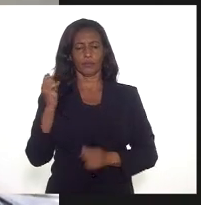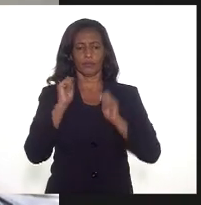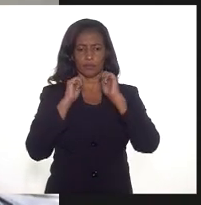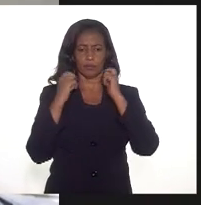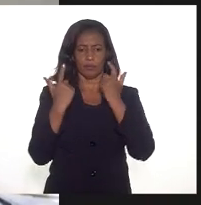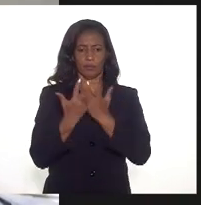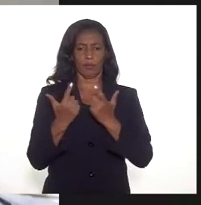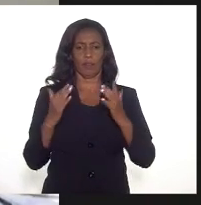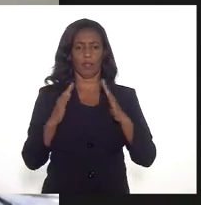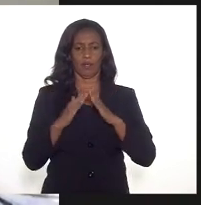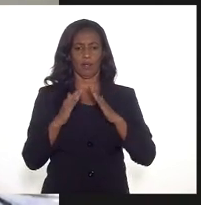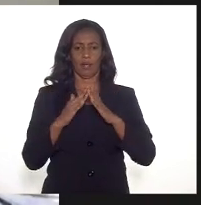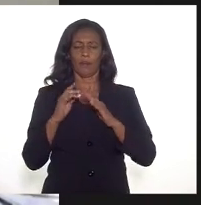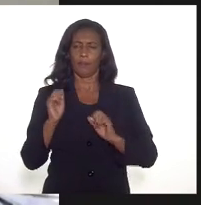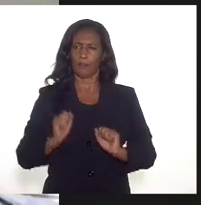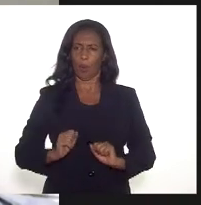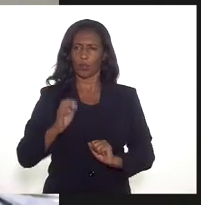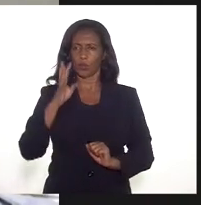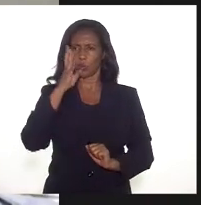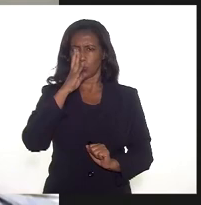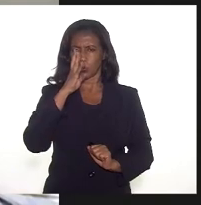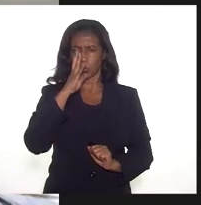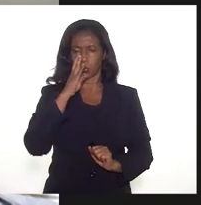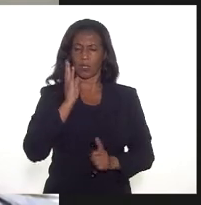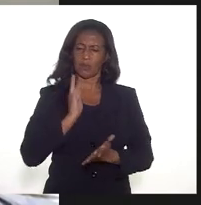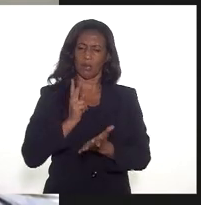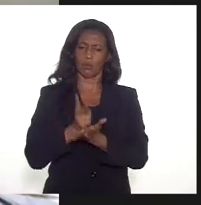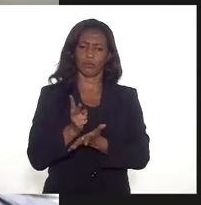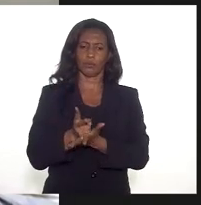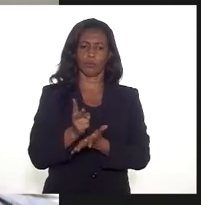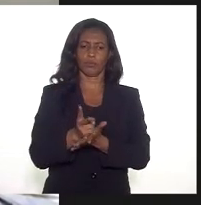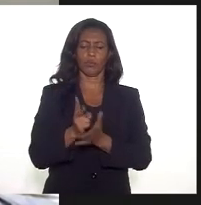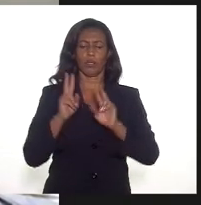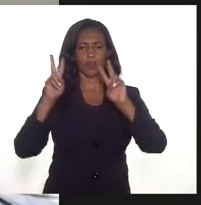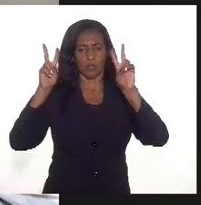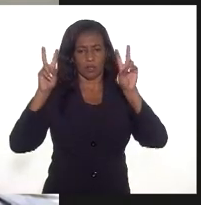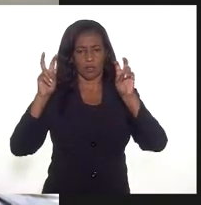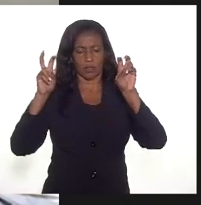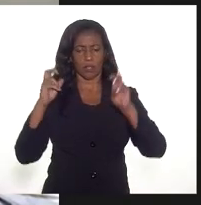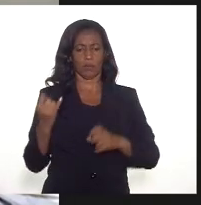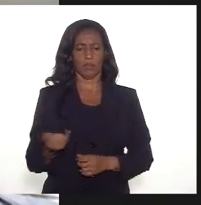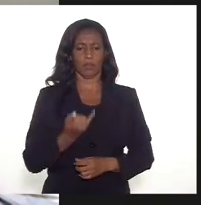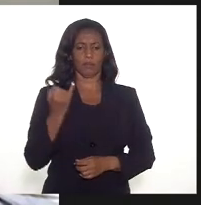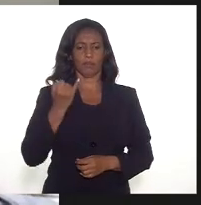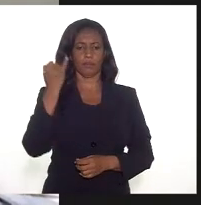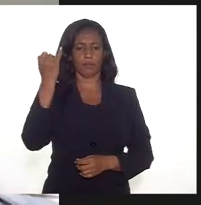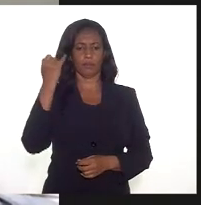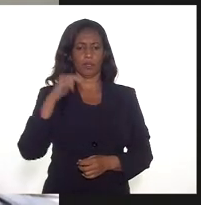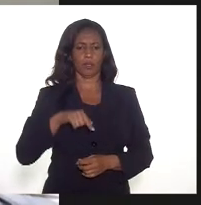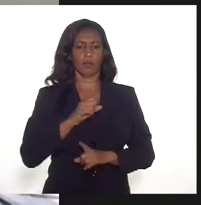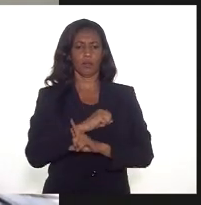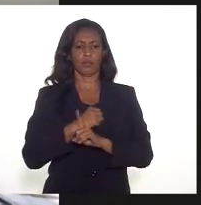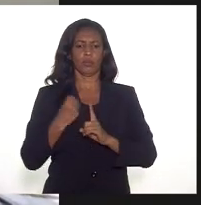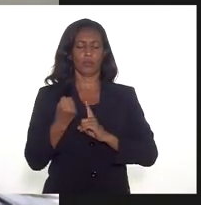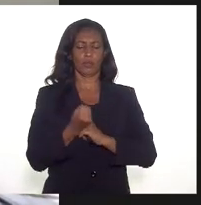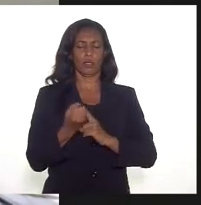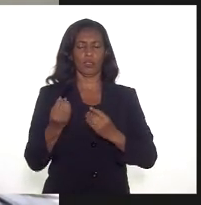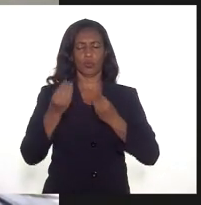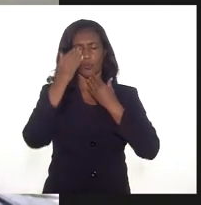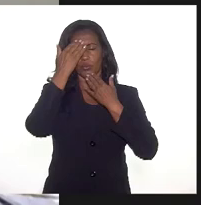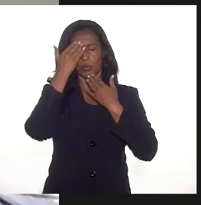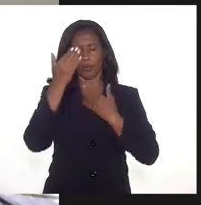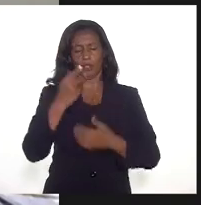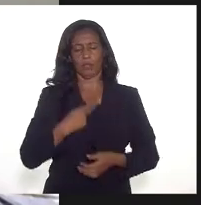possa vislumbrar e dar seguimento a esse tema tão importante na nossa sociedade. Muito obrigada,